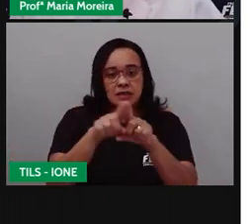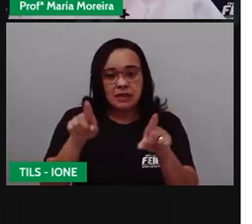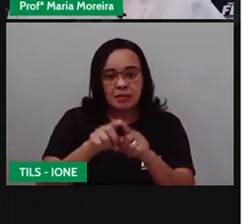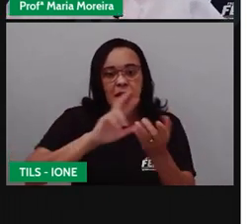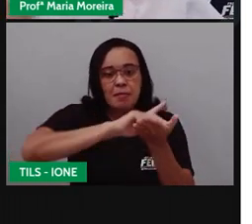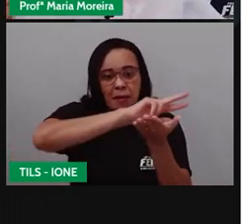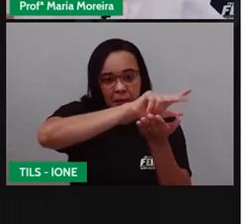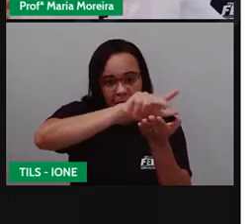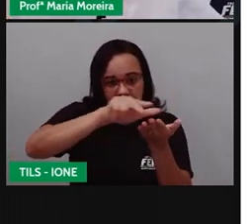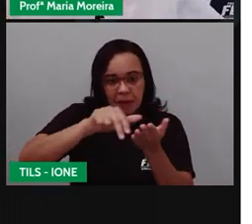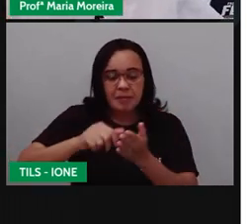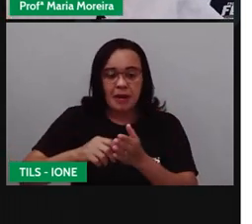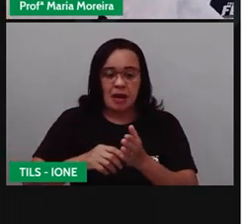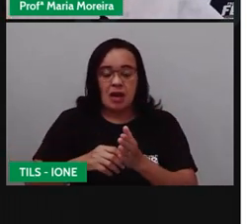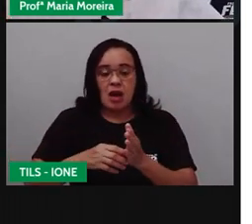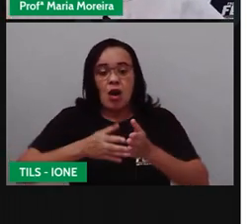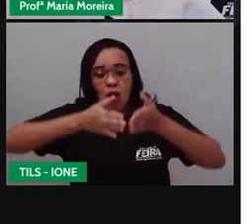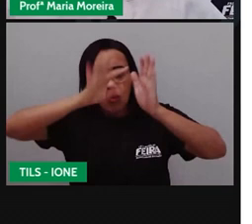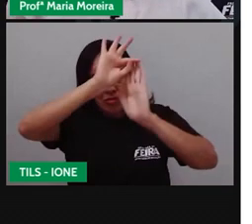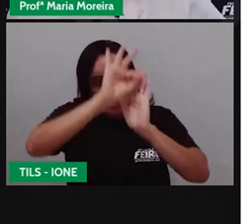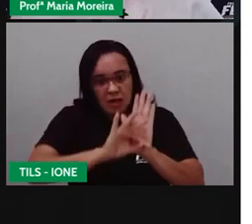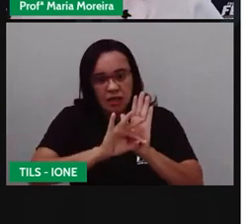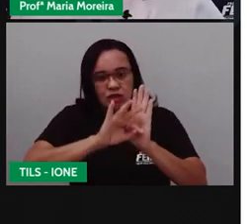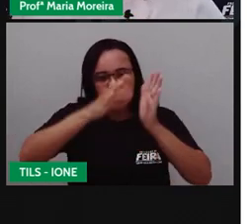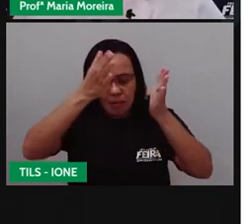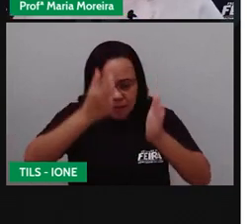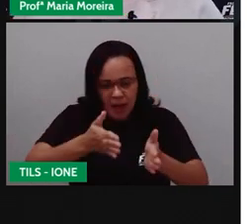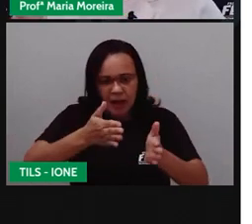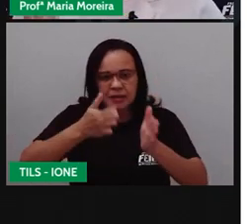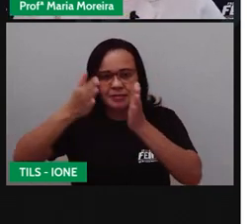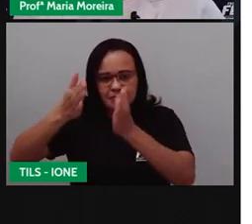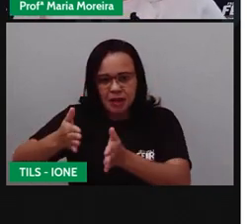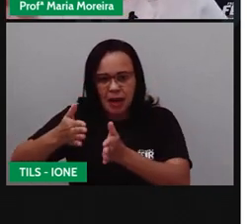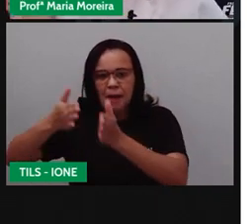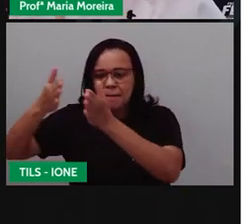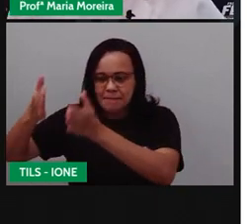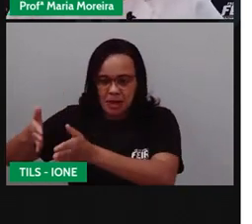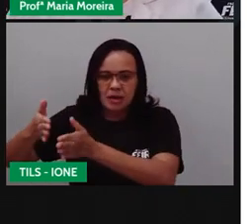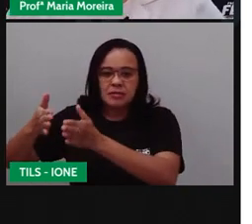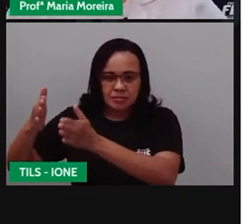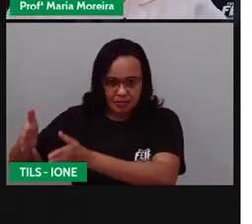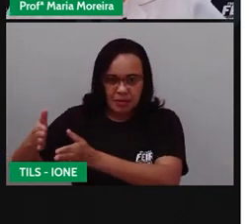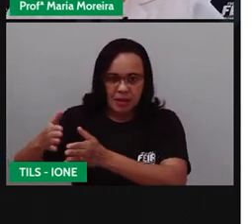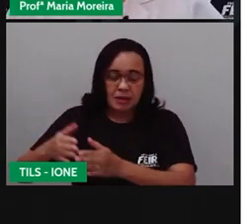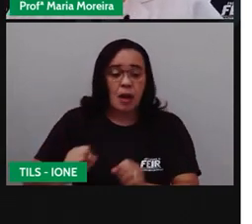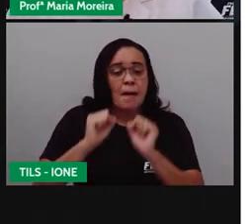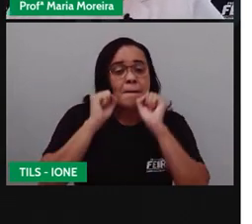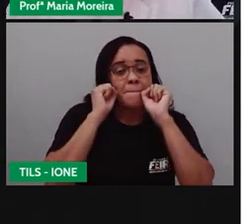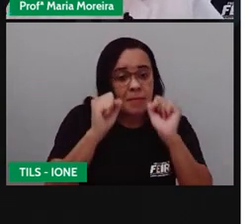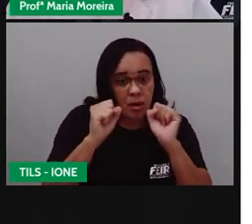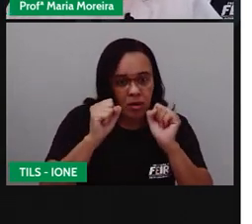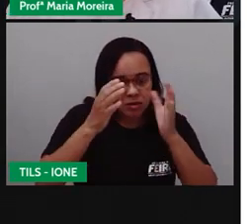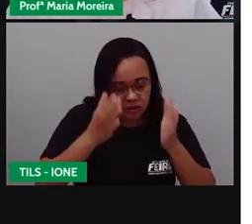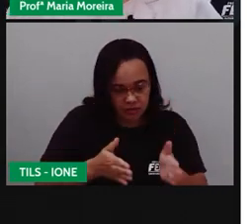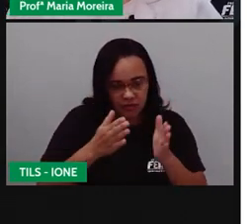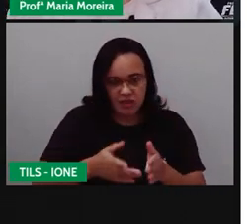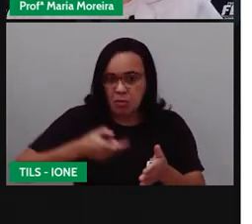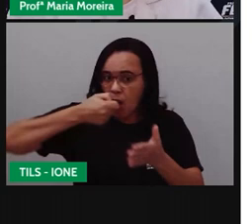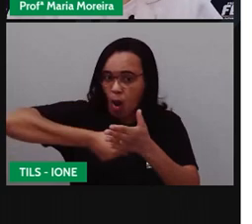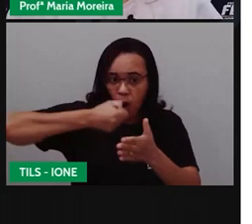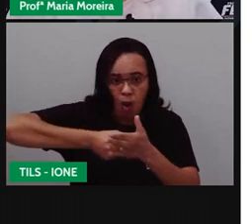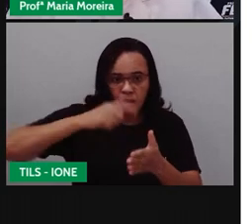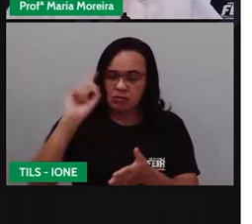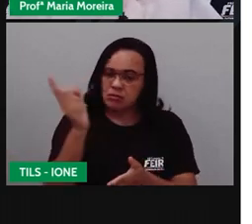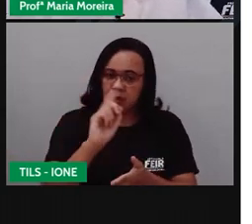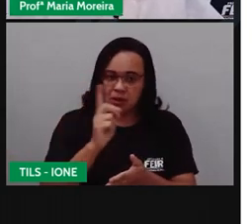texto. Posso dividir, não sou obrigado a dividir, tá? E uma biografia, ela